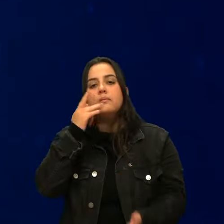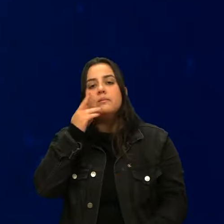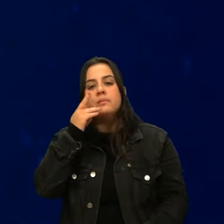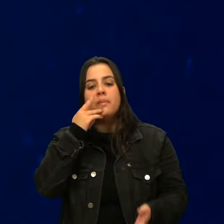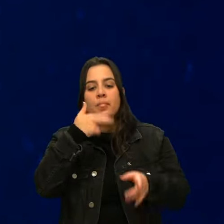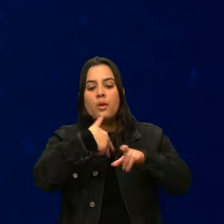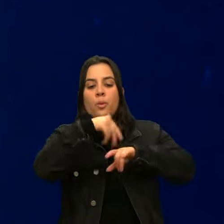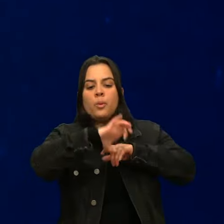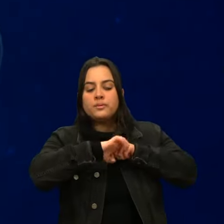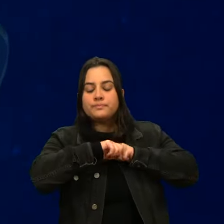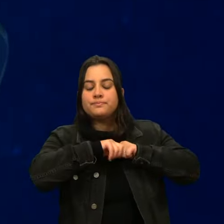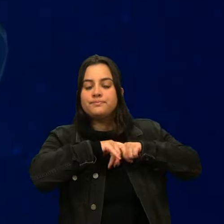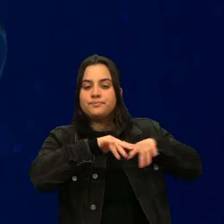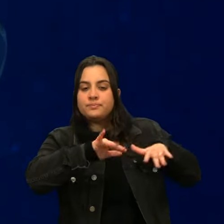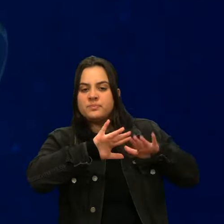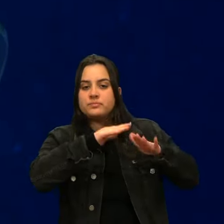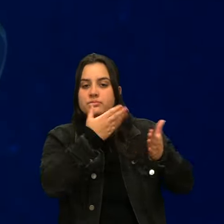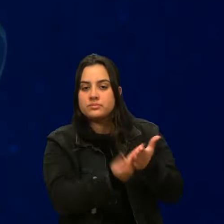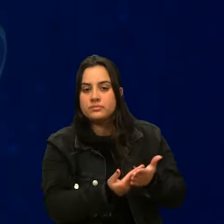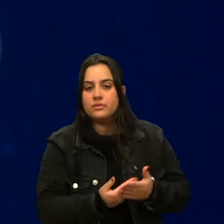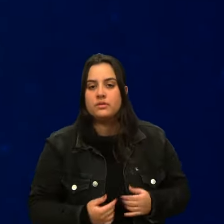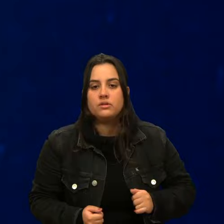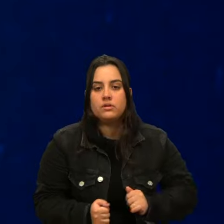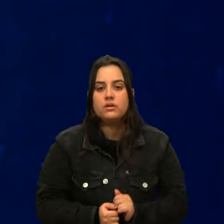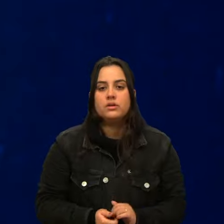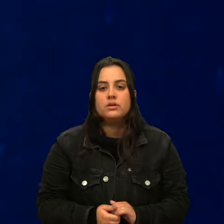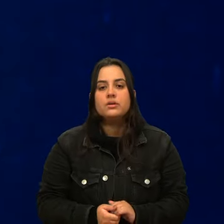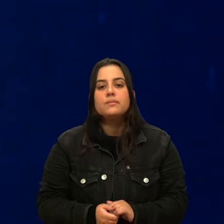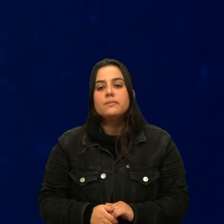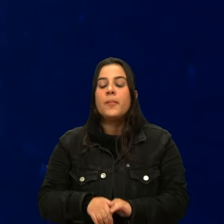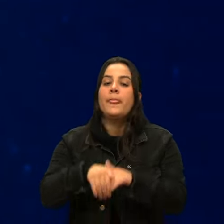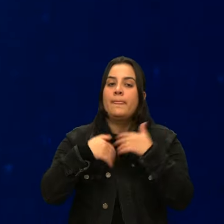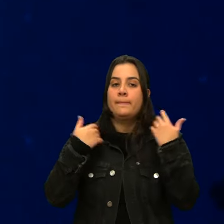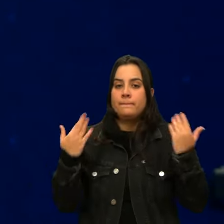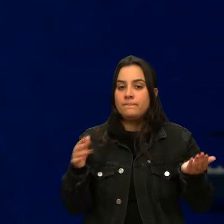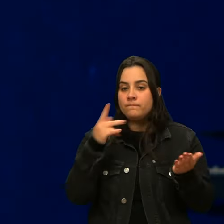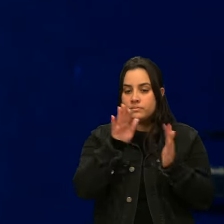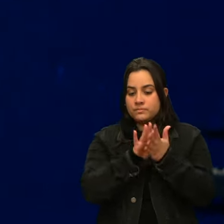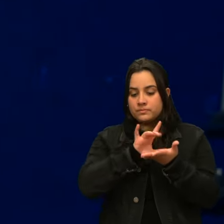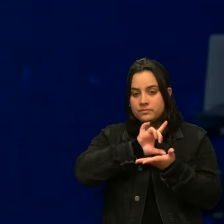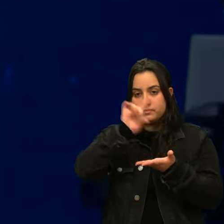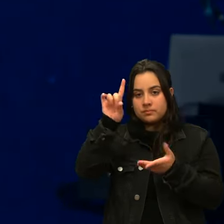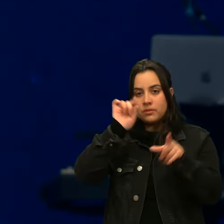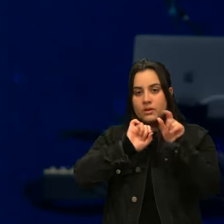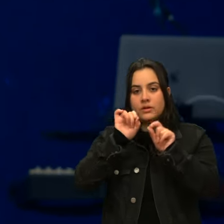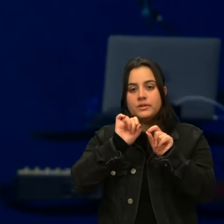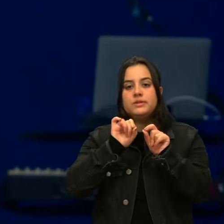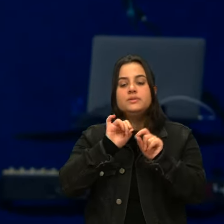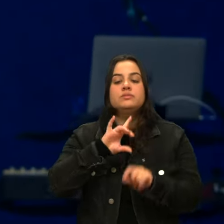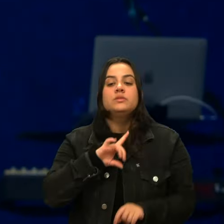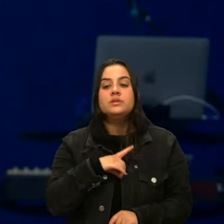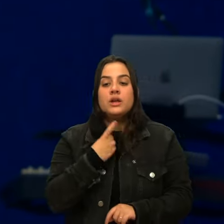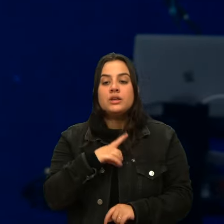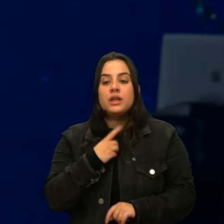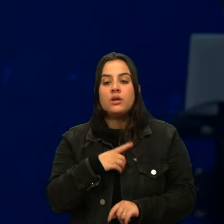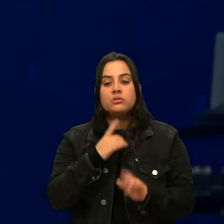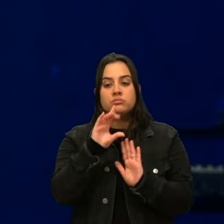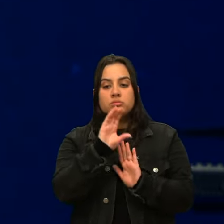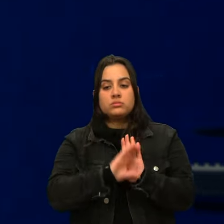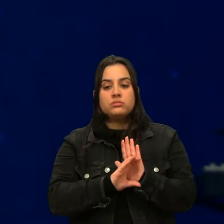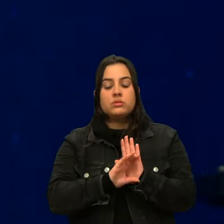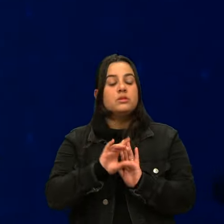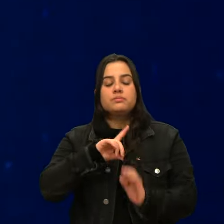School. Ih, gente. Então, abre aí a sua Bíblia em Daniel 1, você que trouxe sua